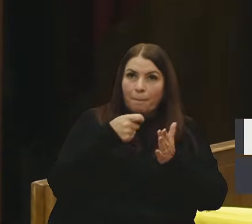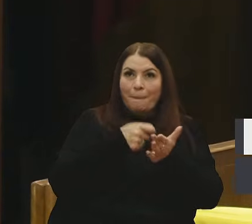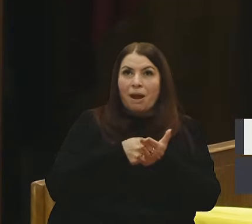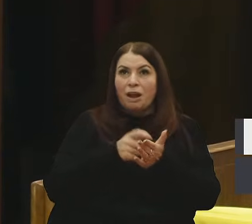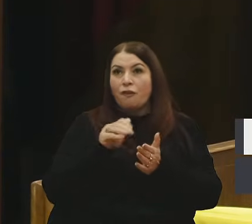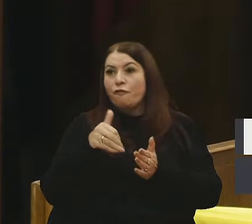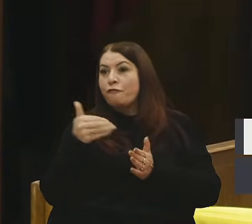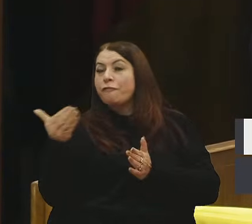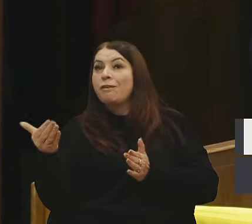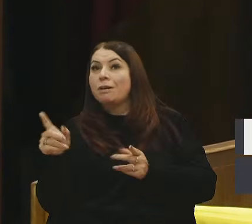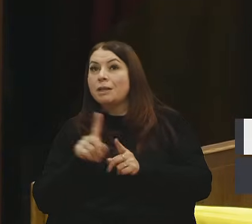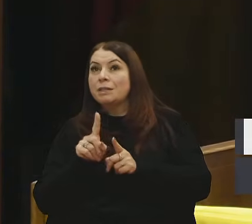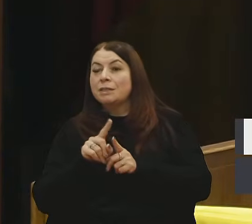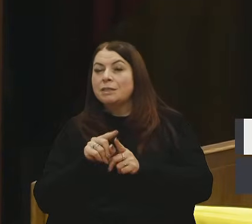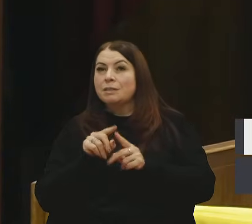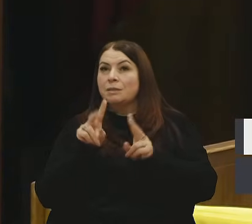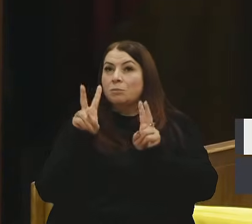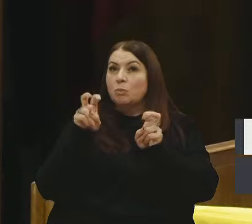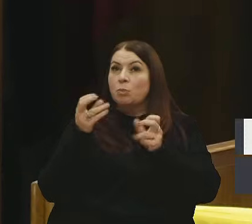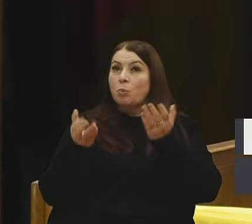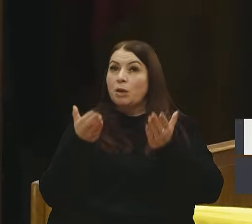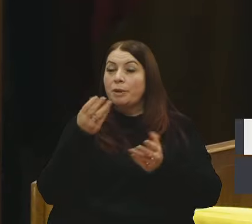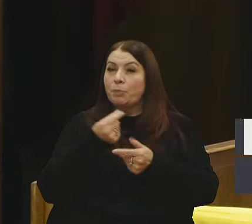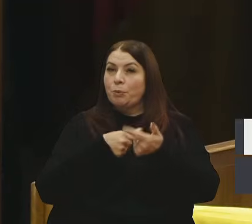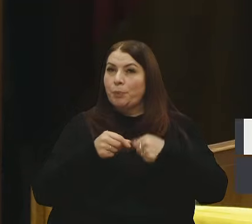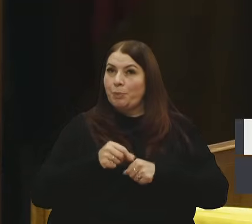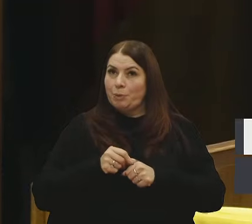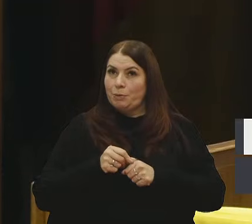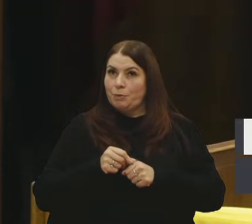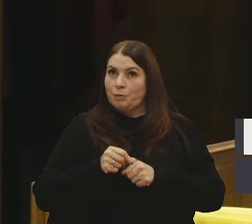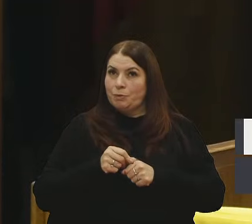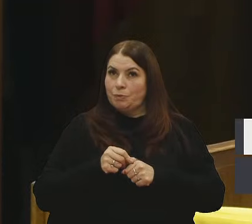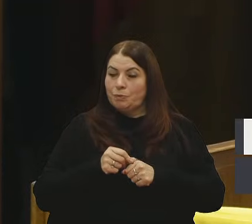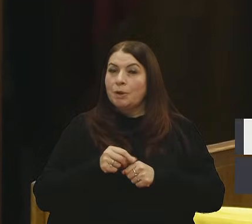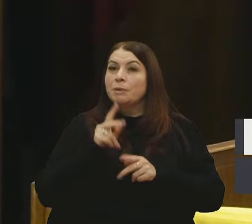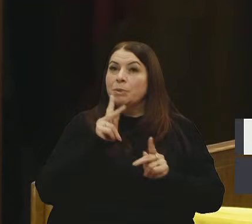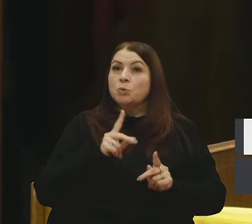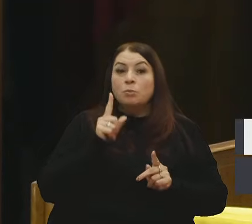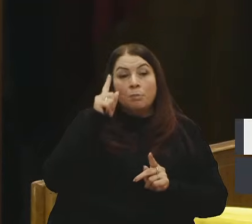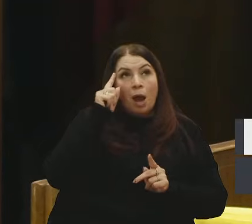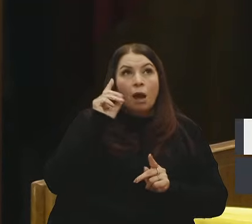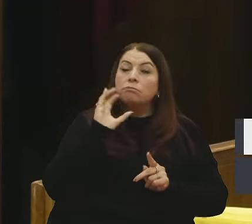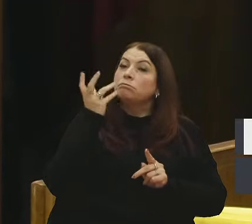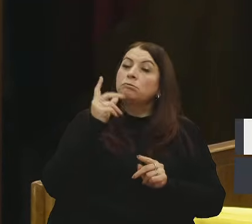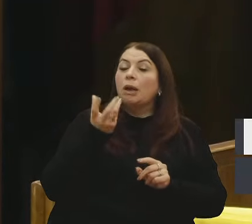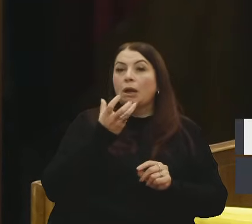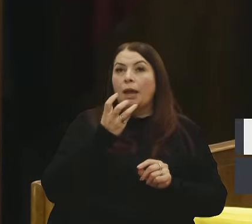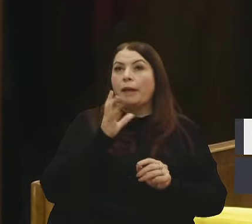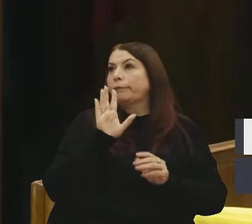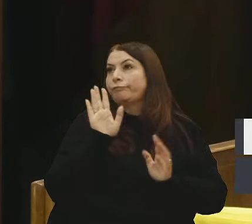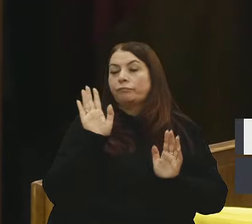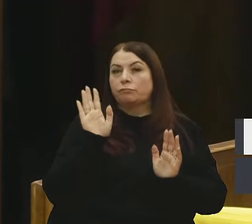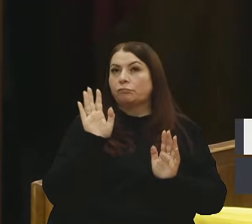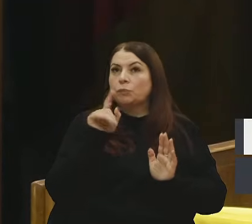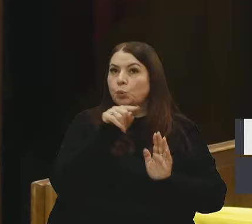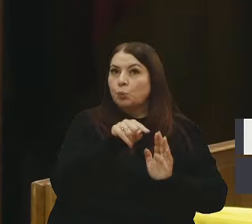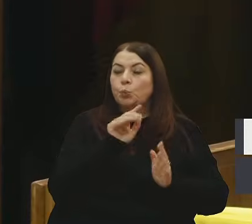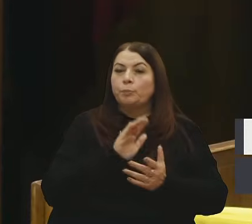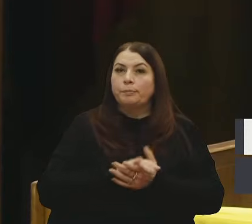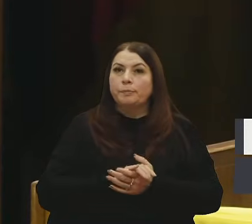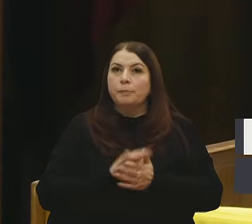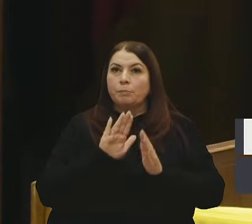fora, mediante reequilíbrio econômico. Ou seja, os caras decidirem que eles querem botar